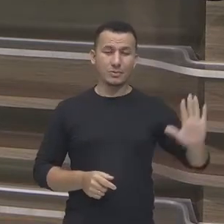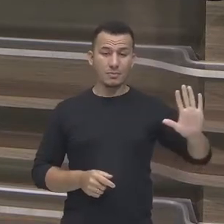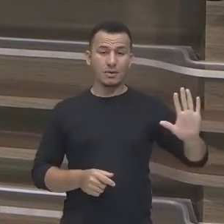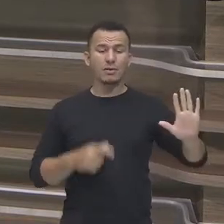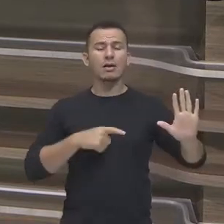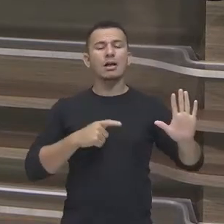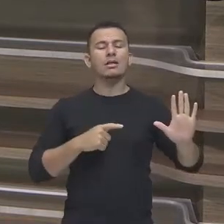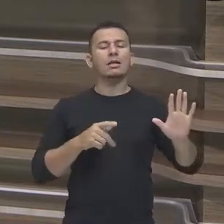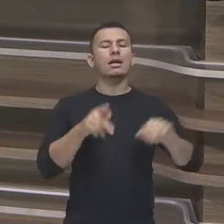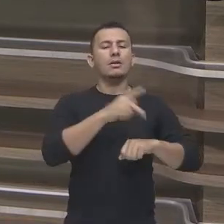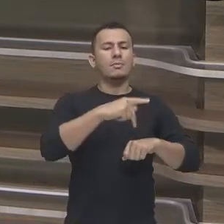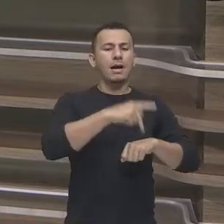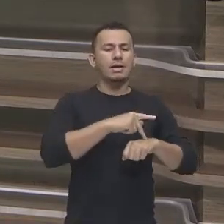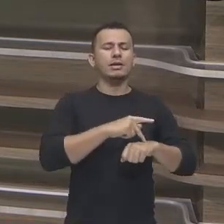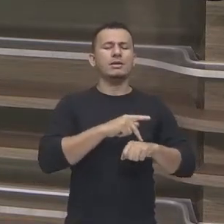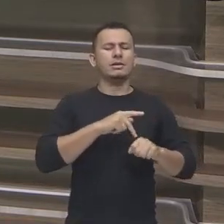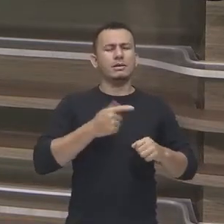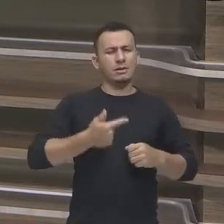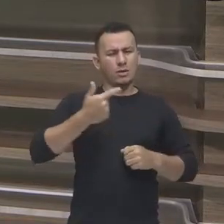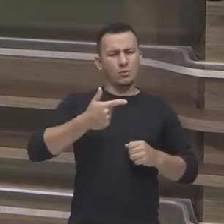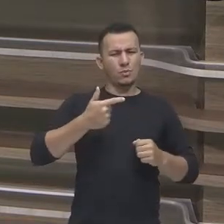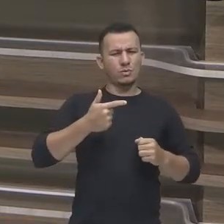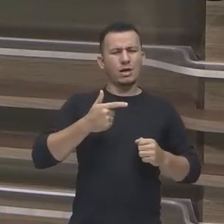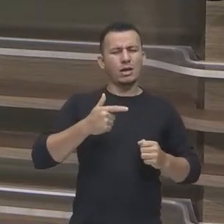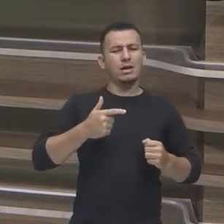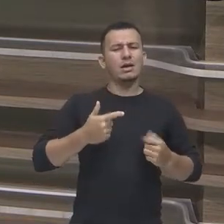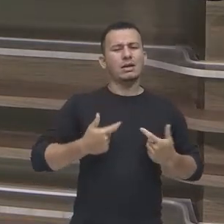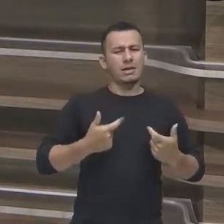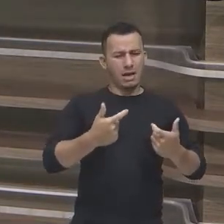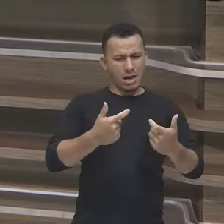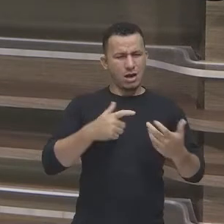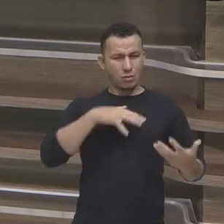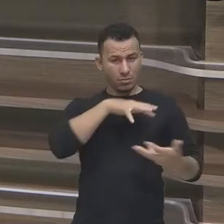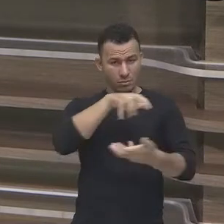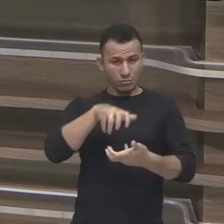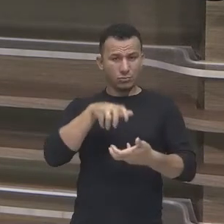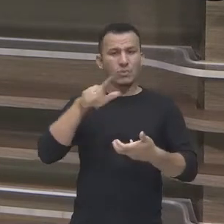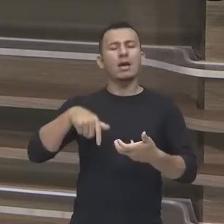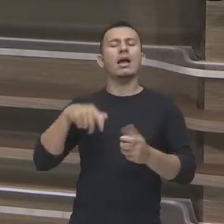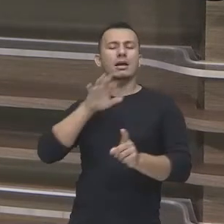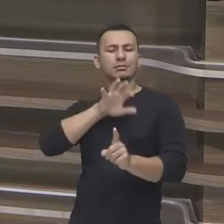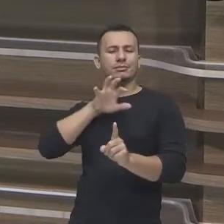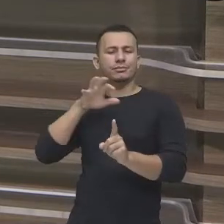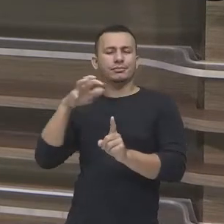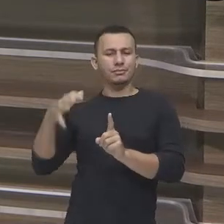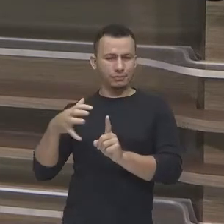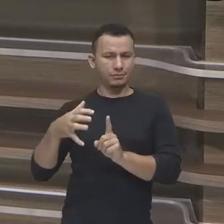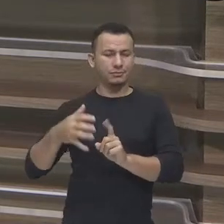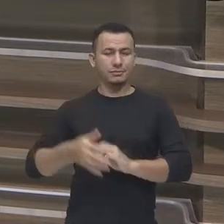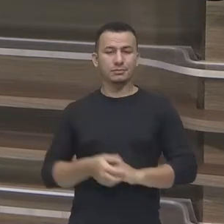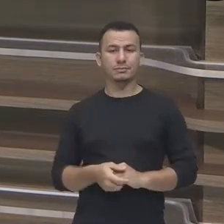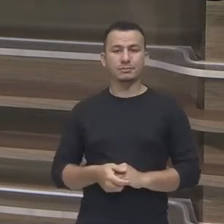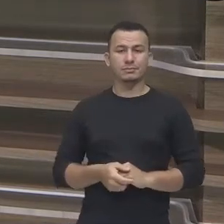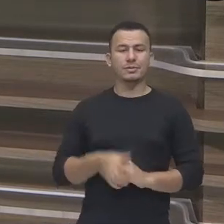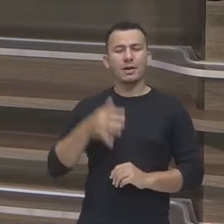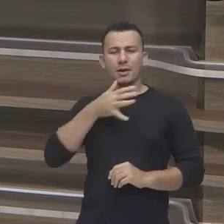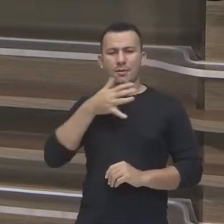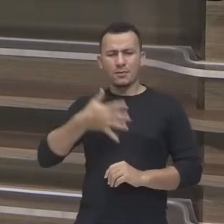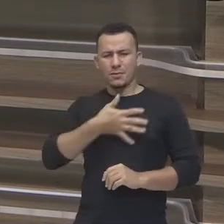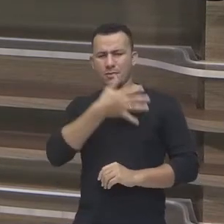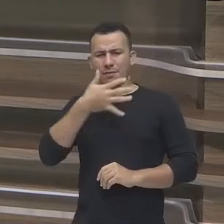que no final da Segunda Guerra ficaram sob influência lá da antiga União Soviética, né? Os países